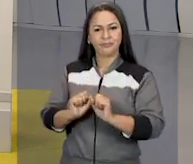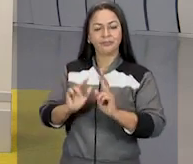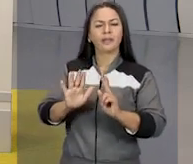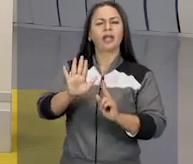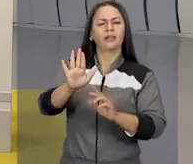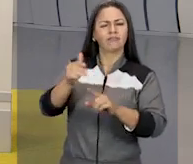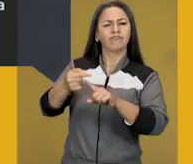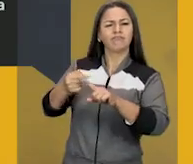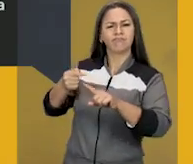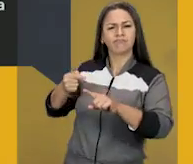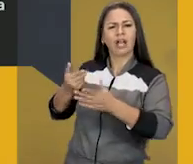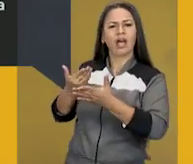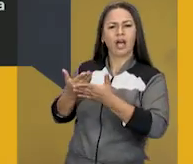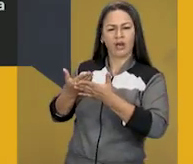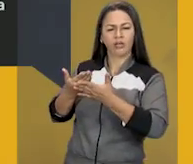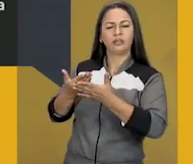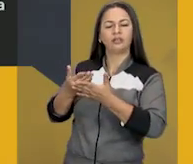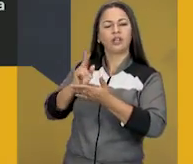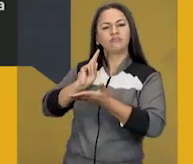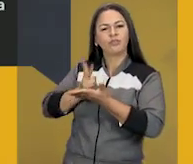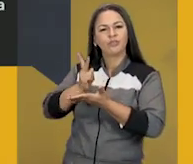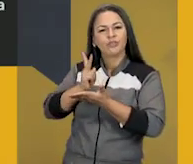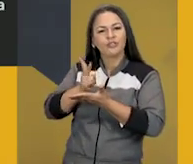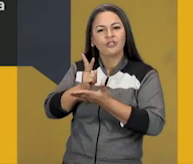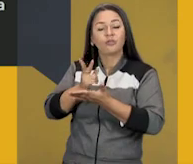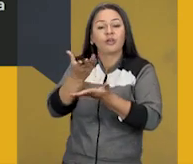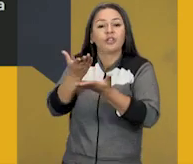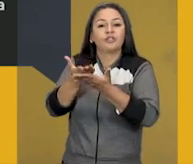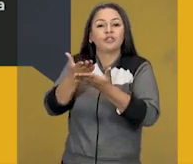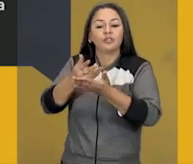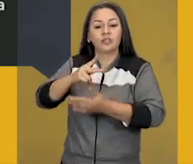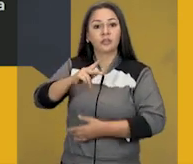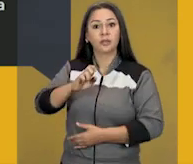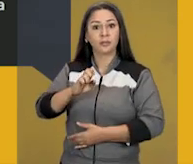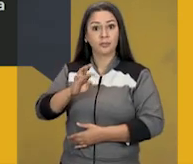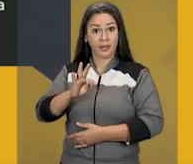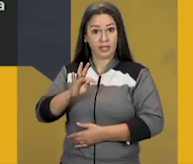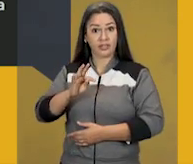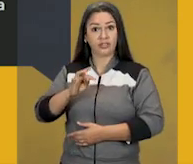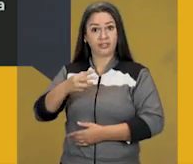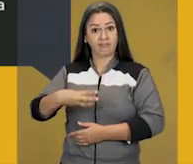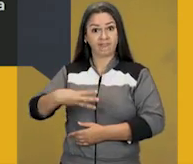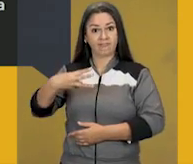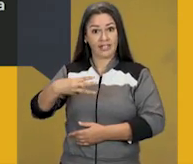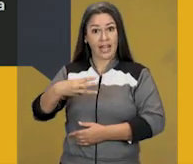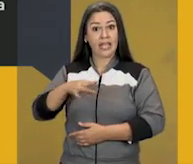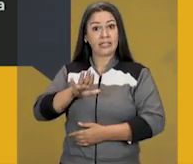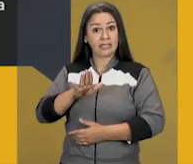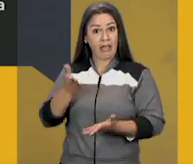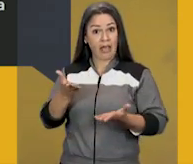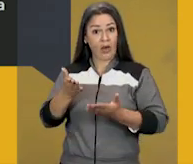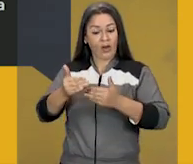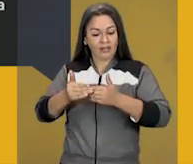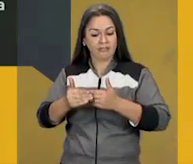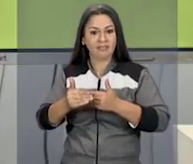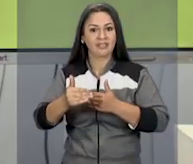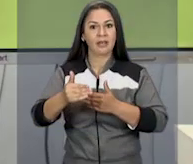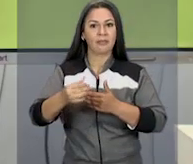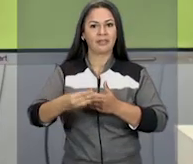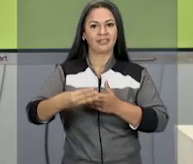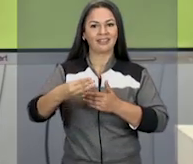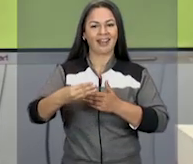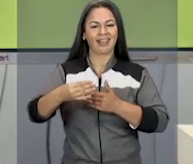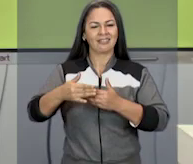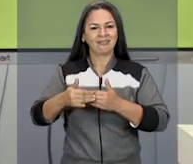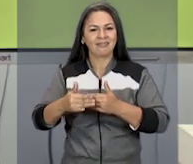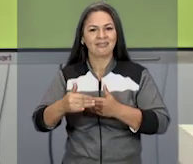nós continuamos estudando o PET 3. Dessa vez nós vamos para os assuntos das semanas 3 e 4. E nessas duas semanas vocês